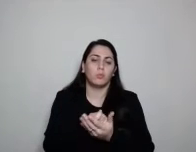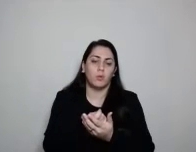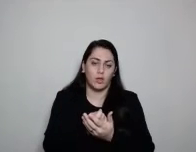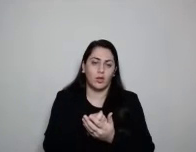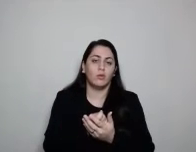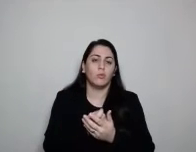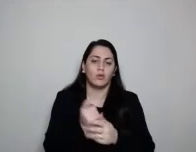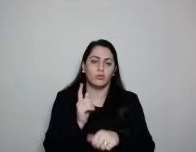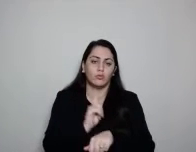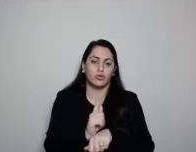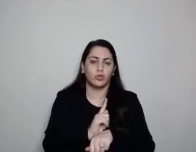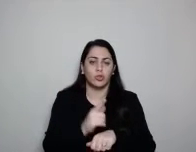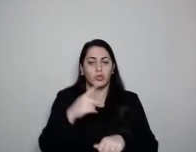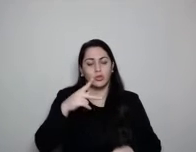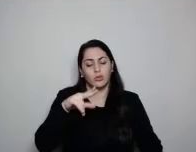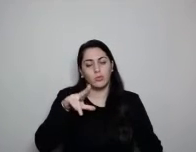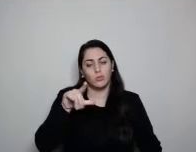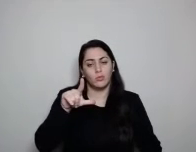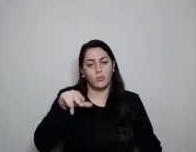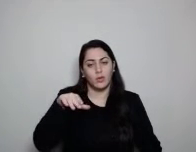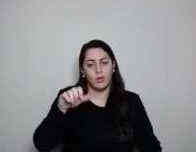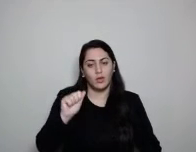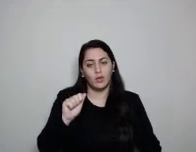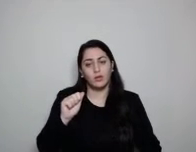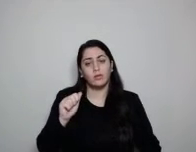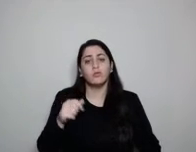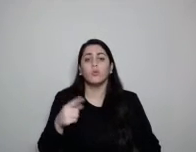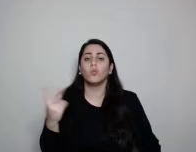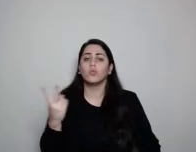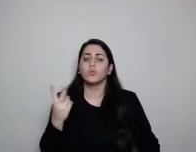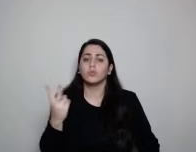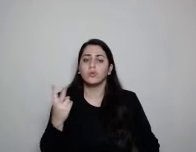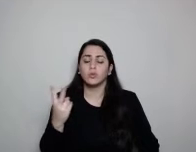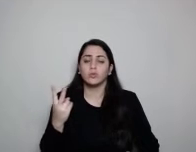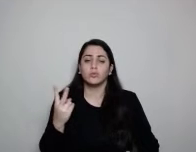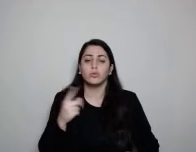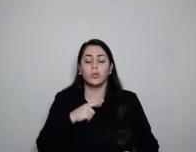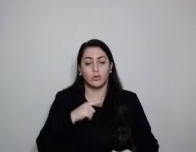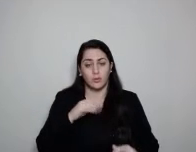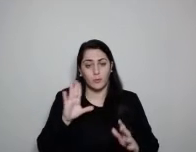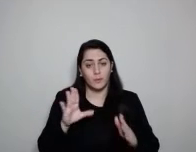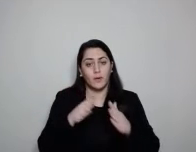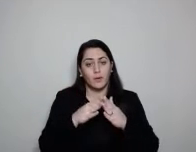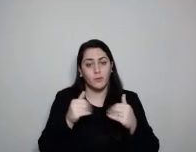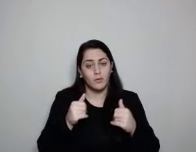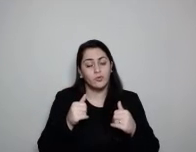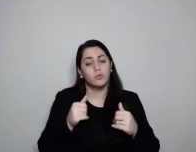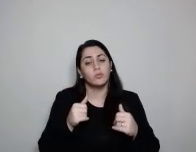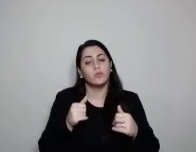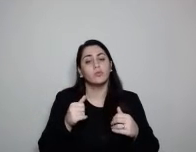tem o direito de gestão plena. E ela pediu que fizesse um cotejo, que o perito judicial fizesse um